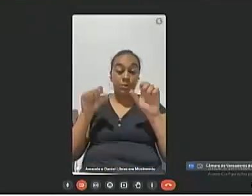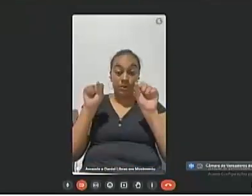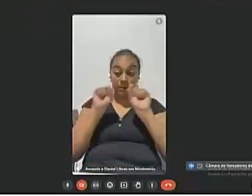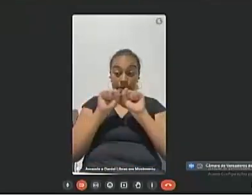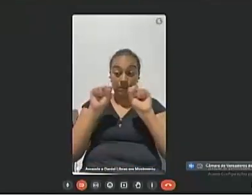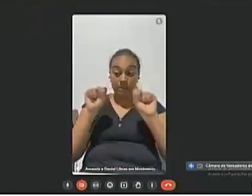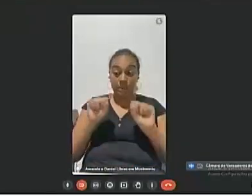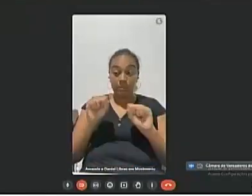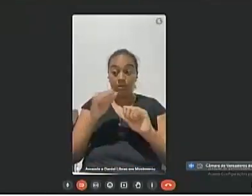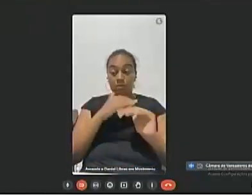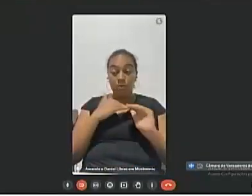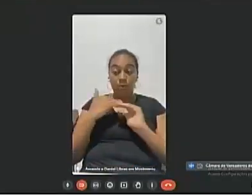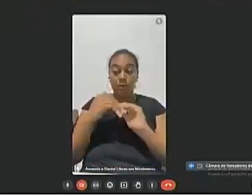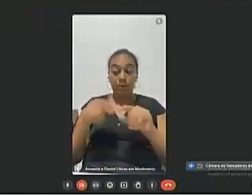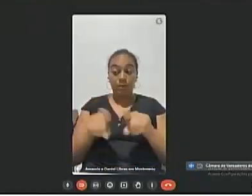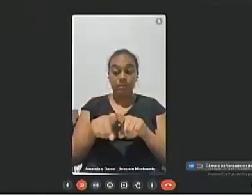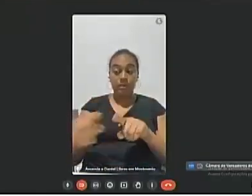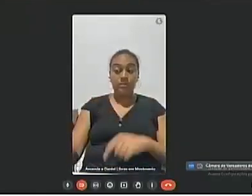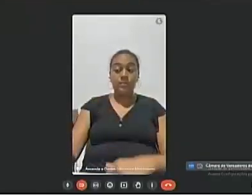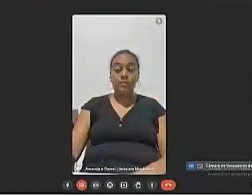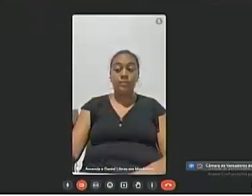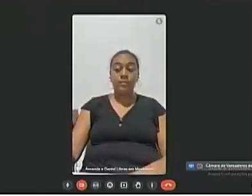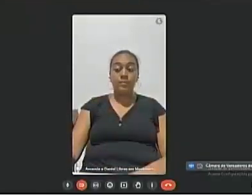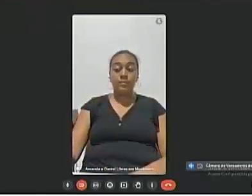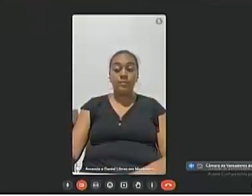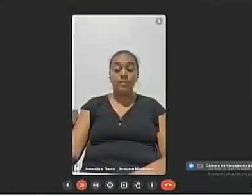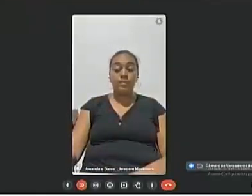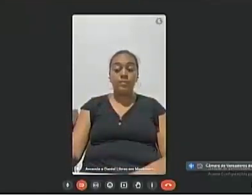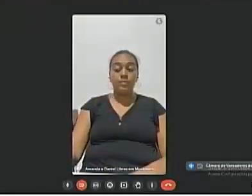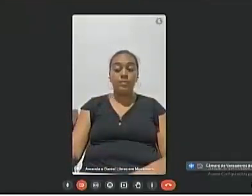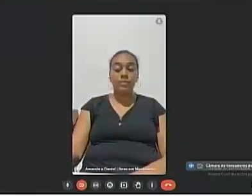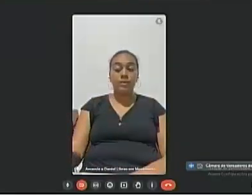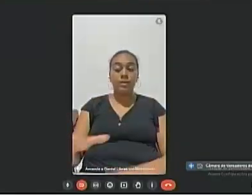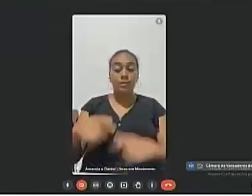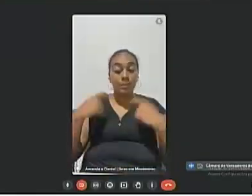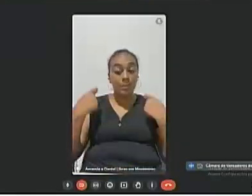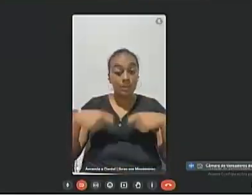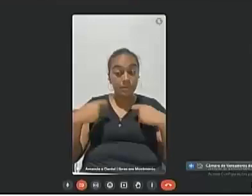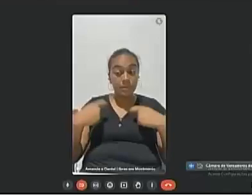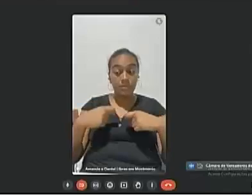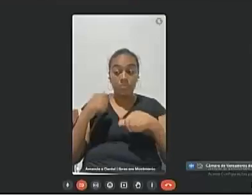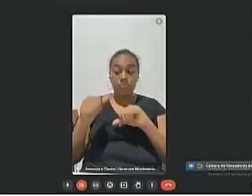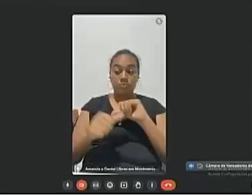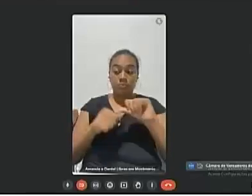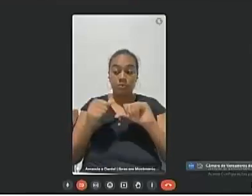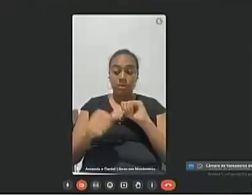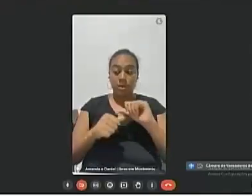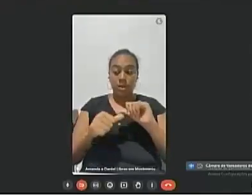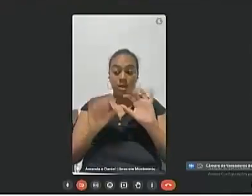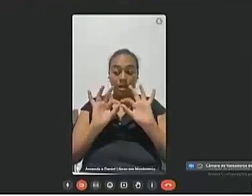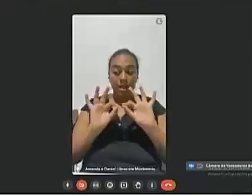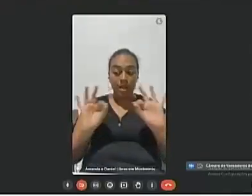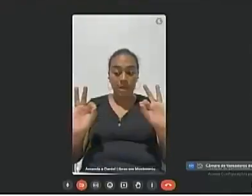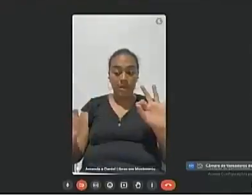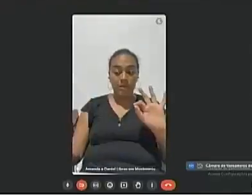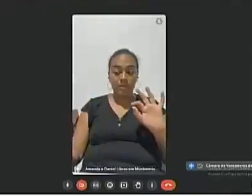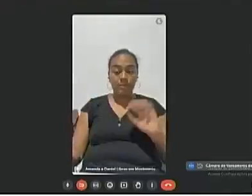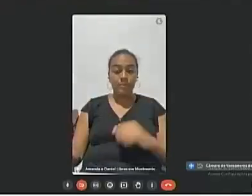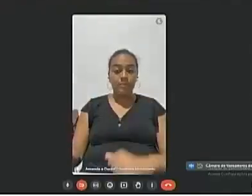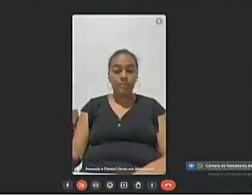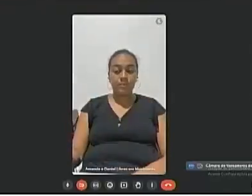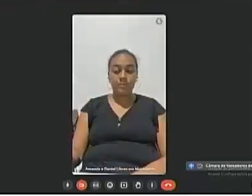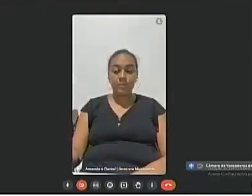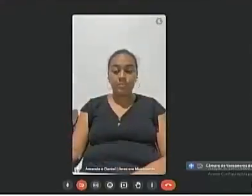medida total das quedas de 1000 metros, precisamos remover as pedras entre as linhas da barreira da